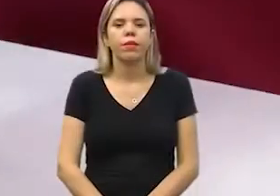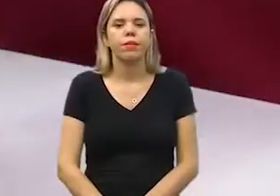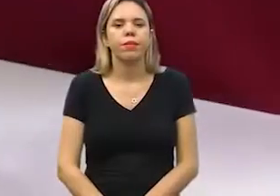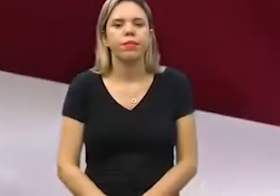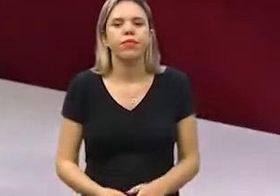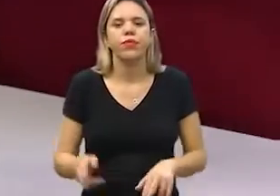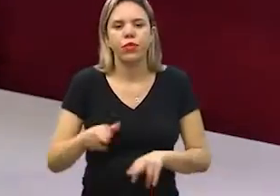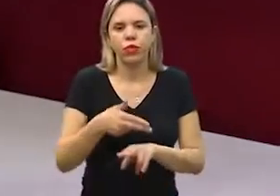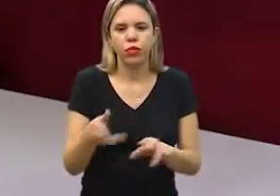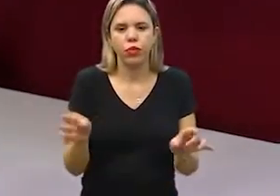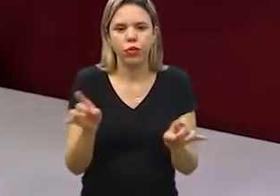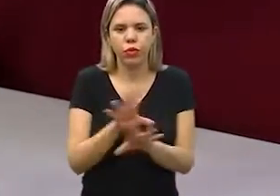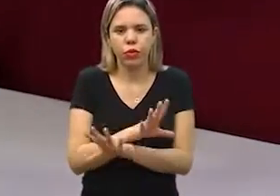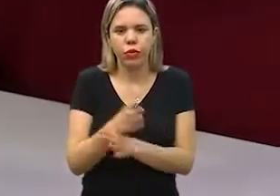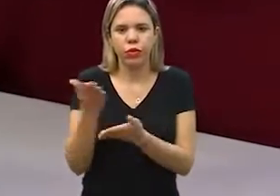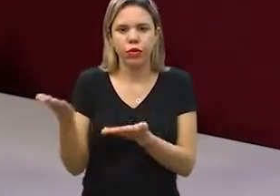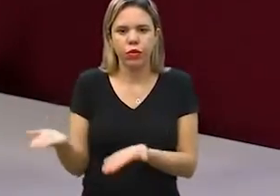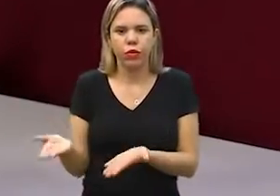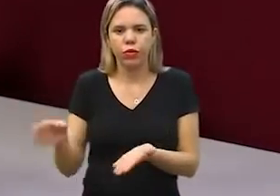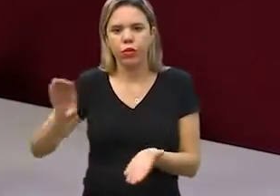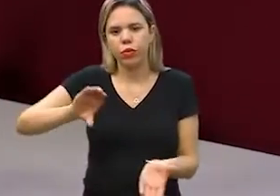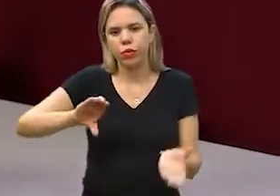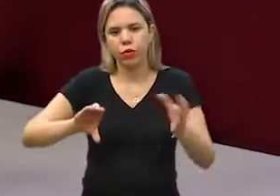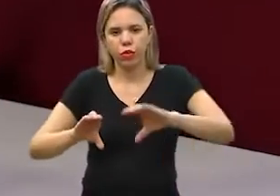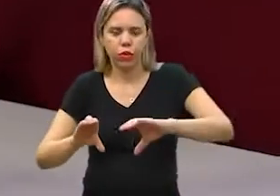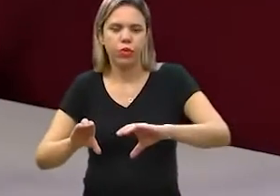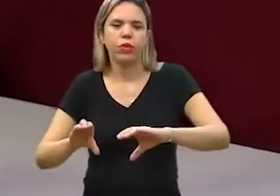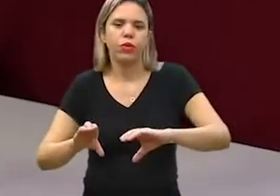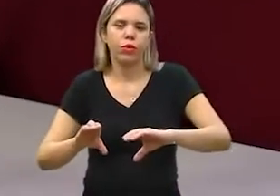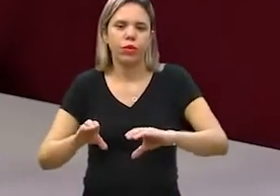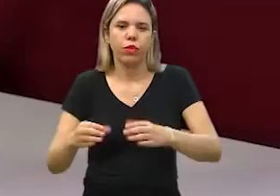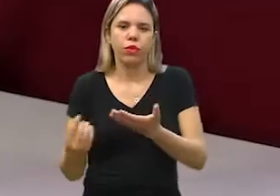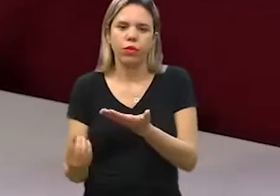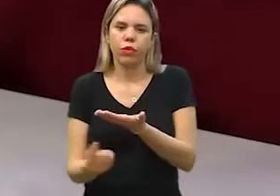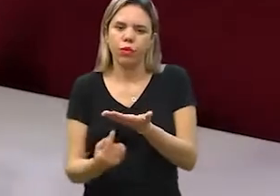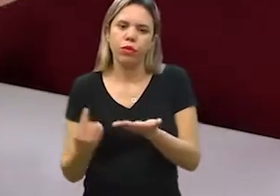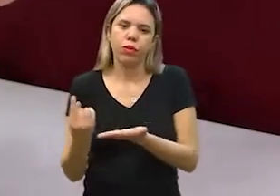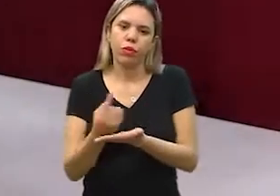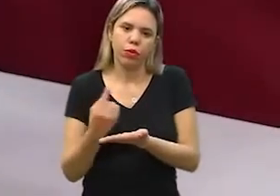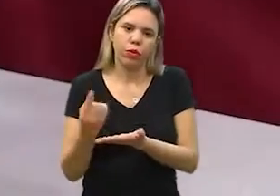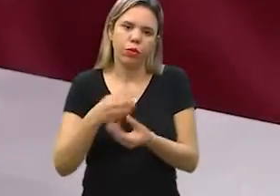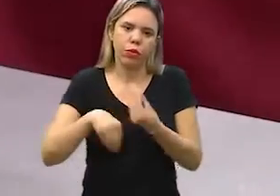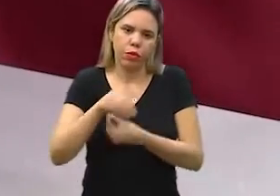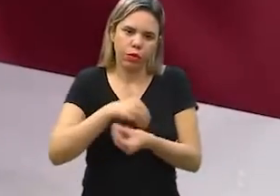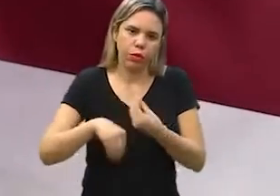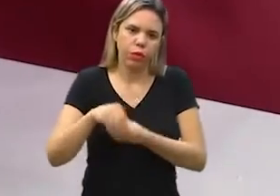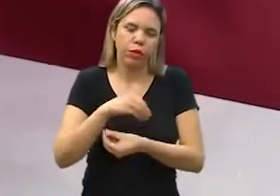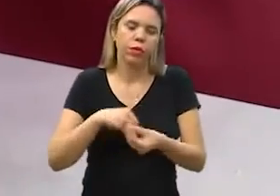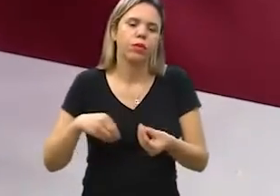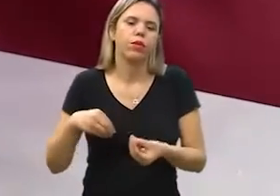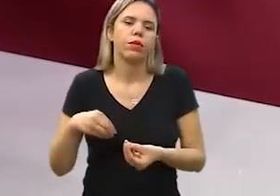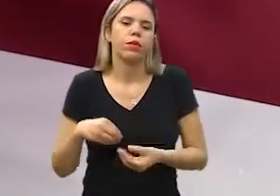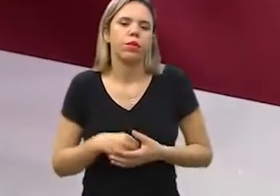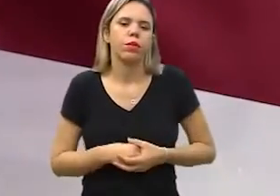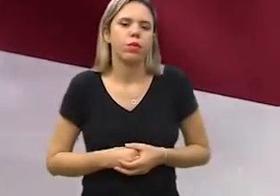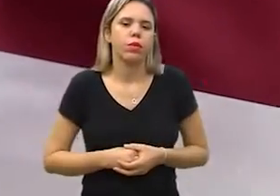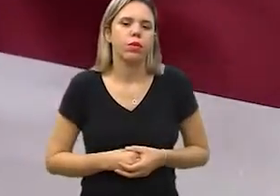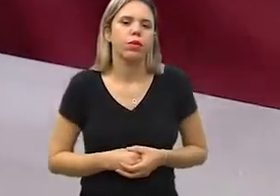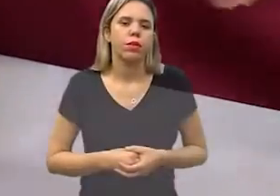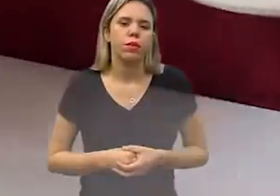Quando o chocolate estiver no ponto, coloque o creme de leite na temperatura ambiente e misture.